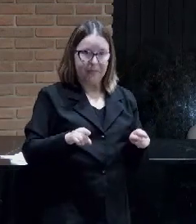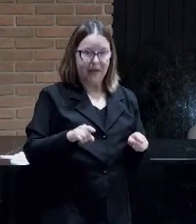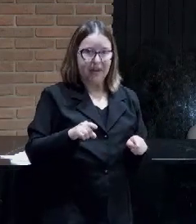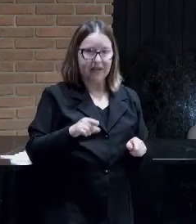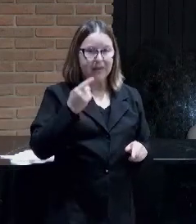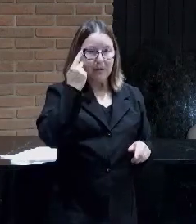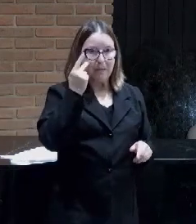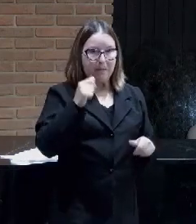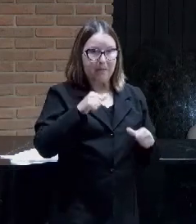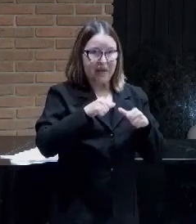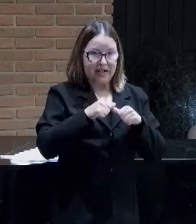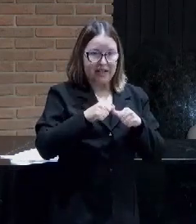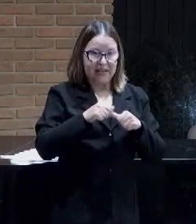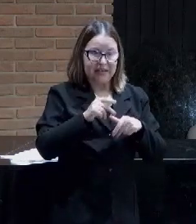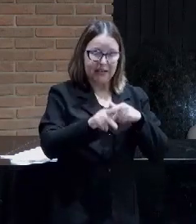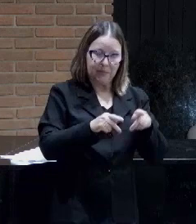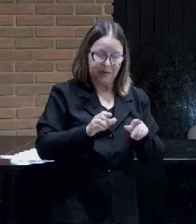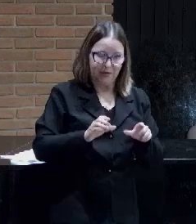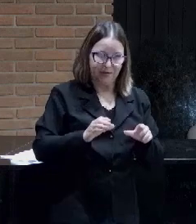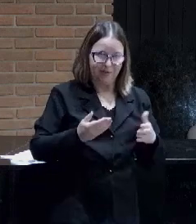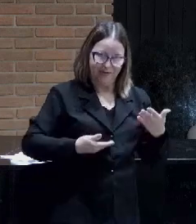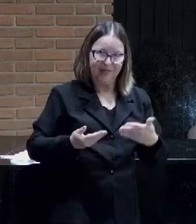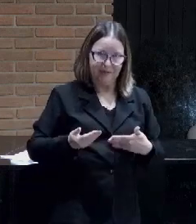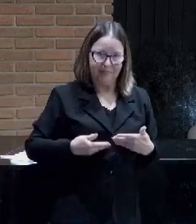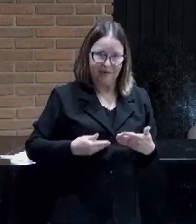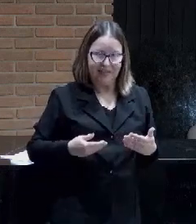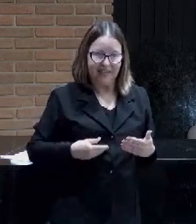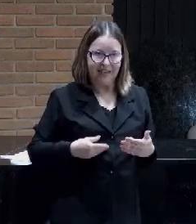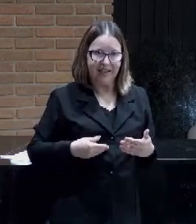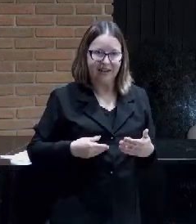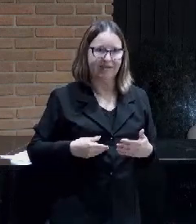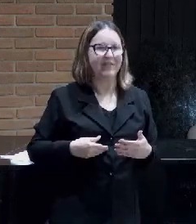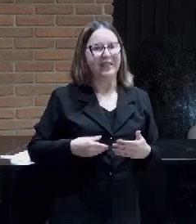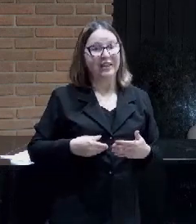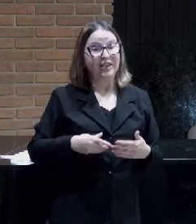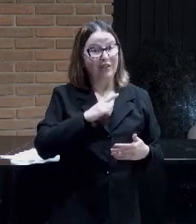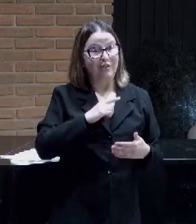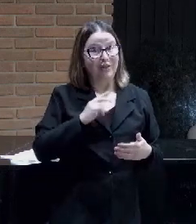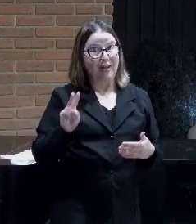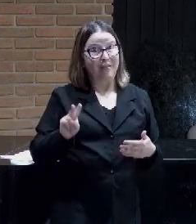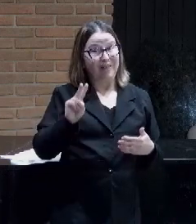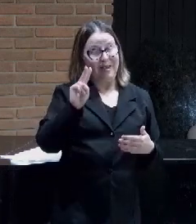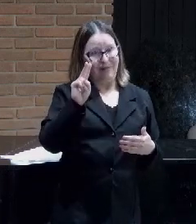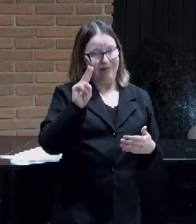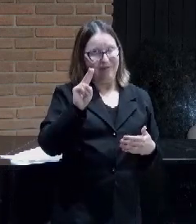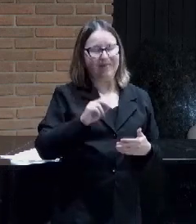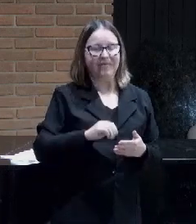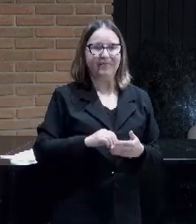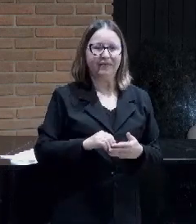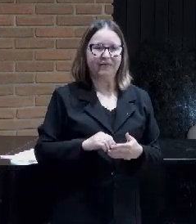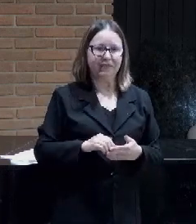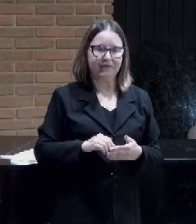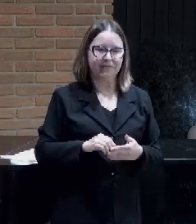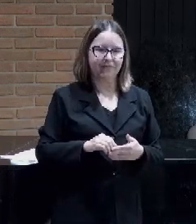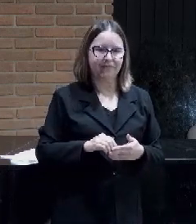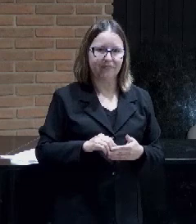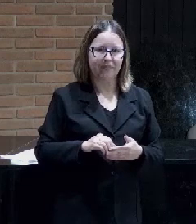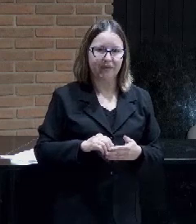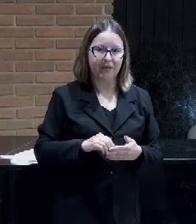coisa muito preciosa, eles tinham isso como grande valor. Naquele tempo, eles levavam muito a sério, era muito cultural deles. Eles